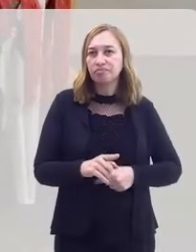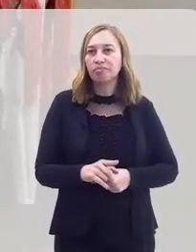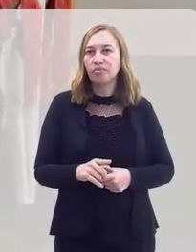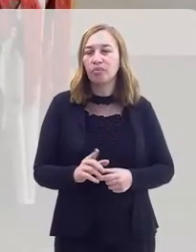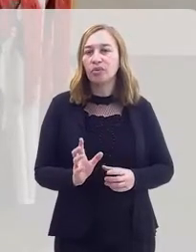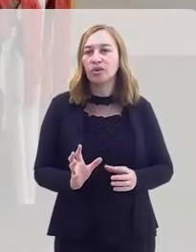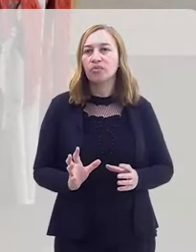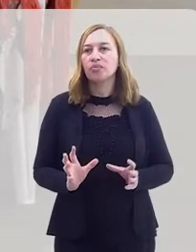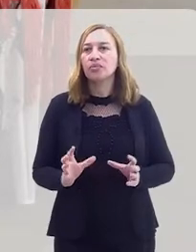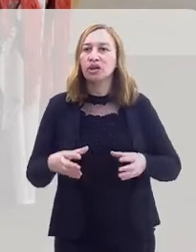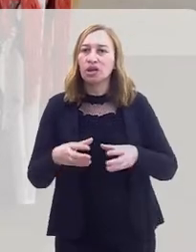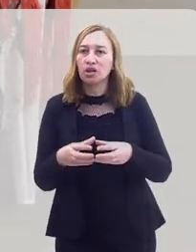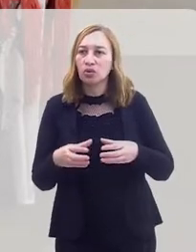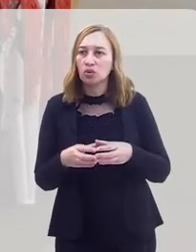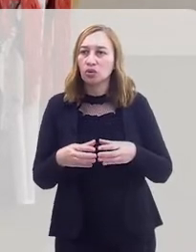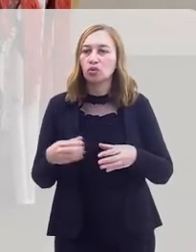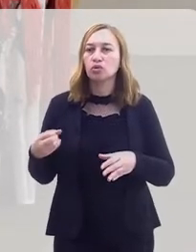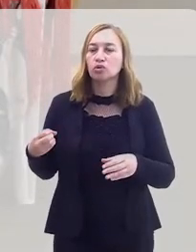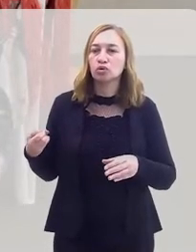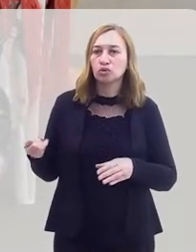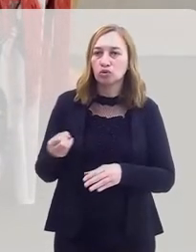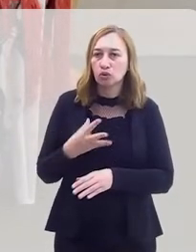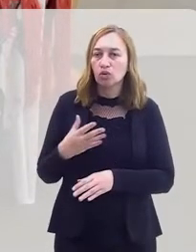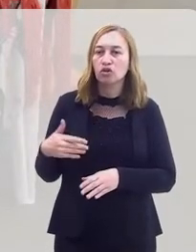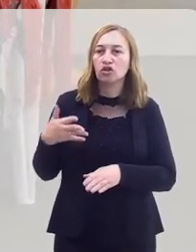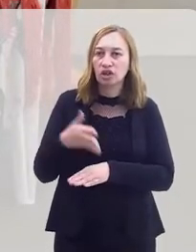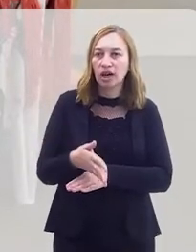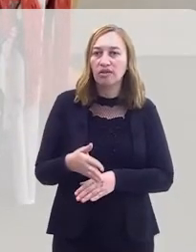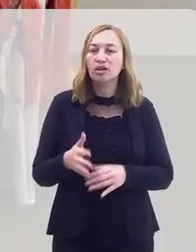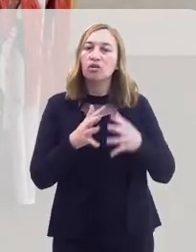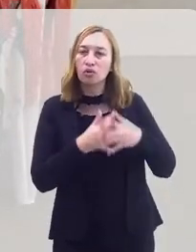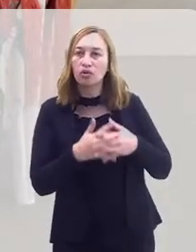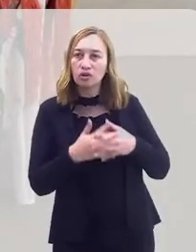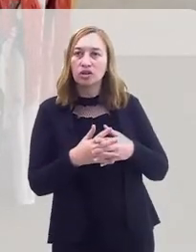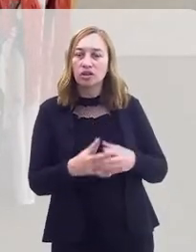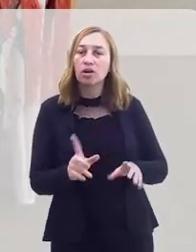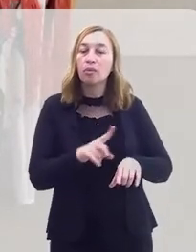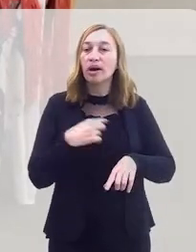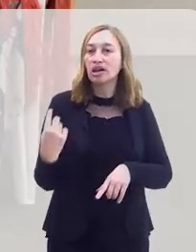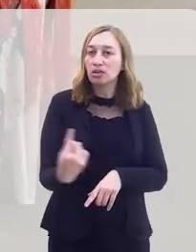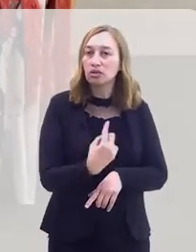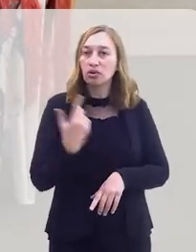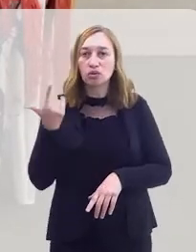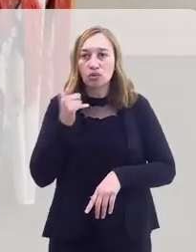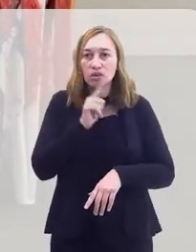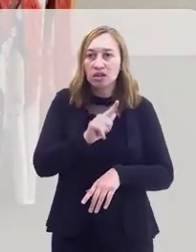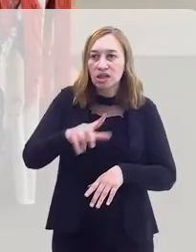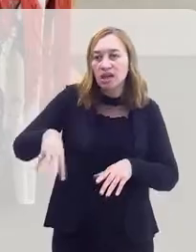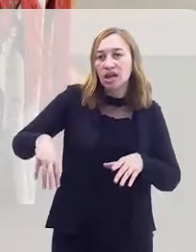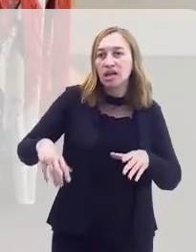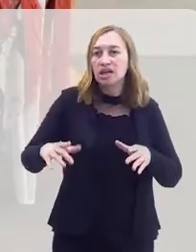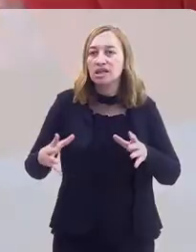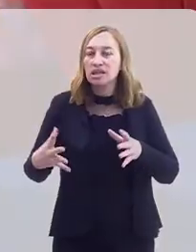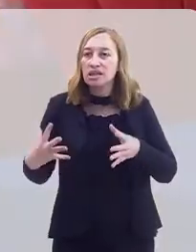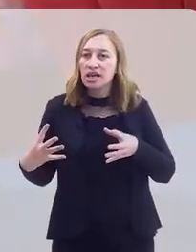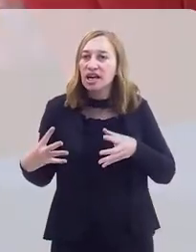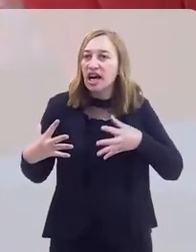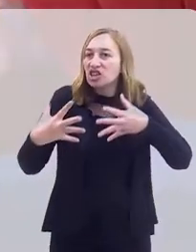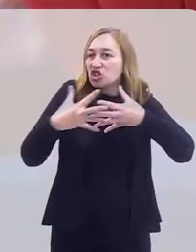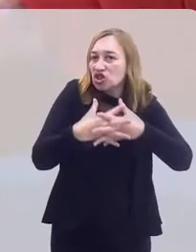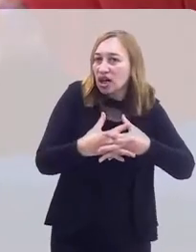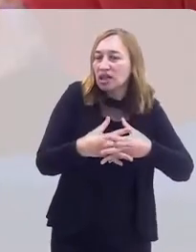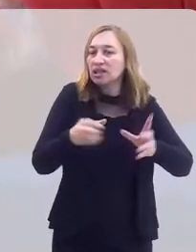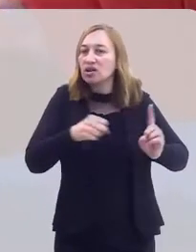ali aquela população que estava ali. Então, gerava um certo conflito. Então, para nós nos socializarmos,